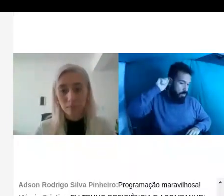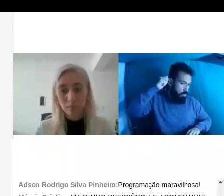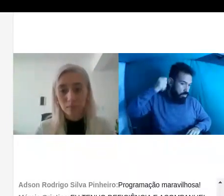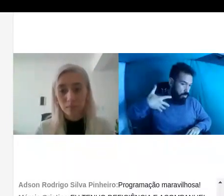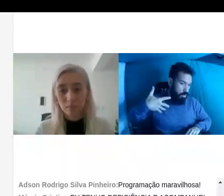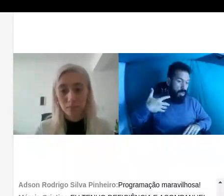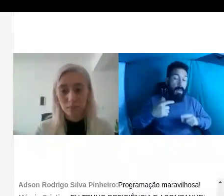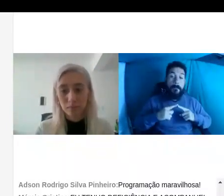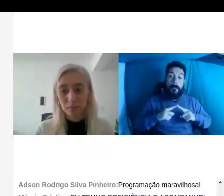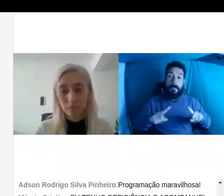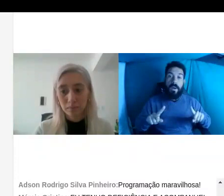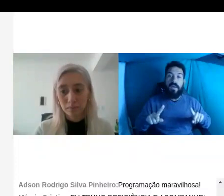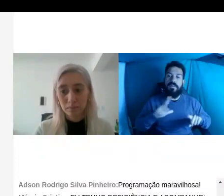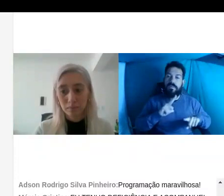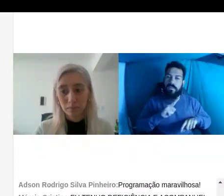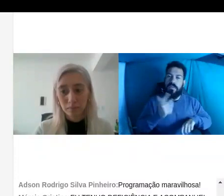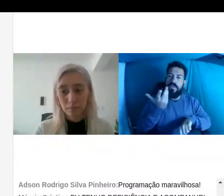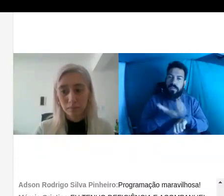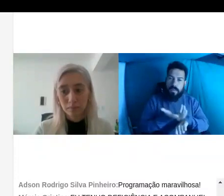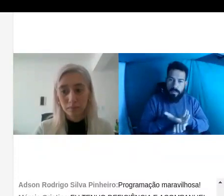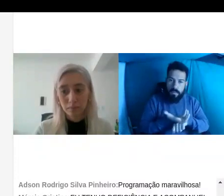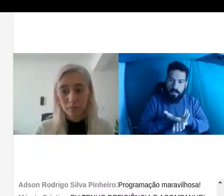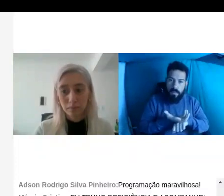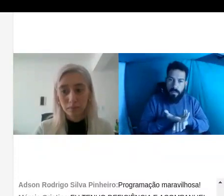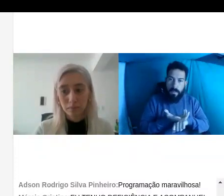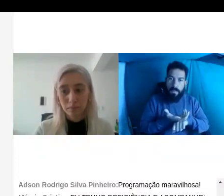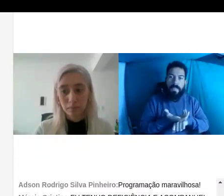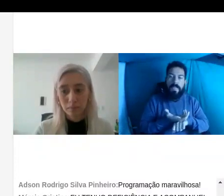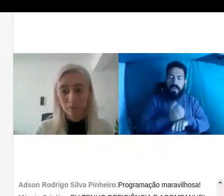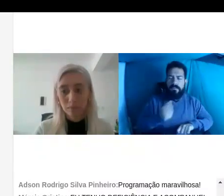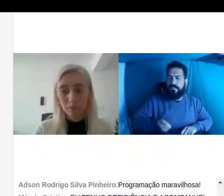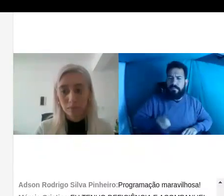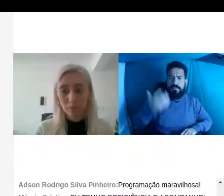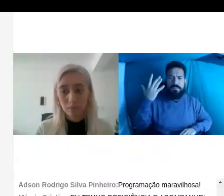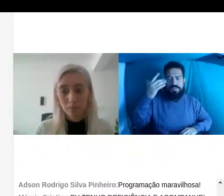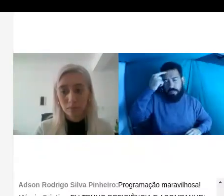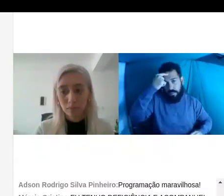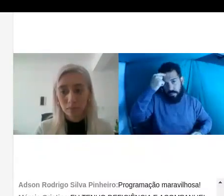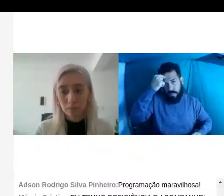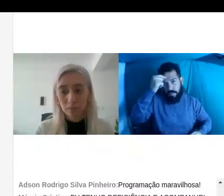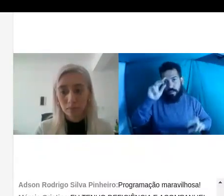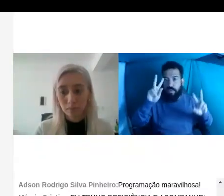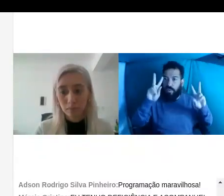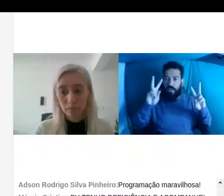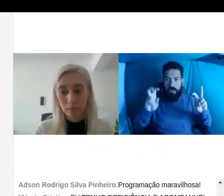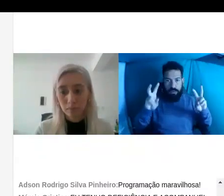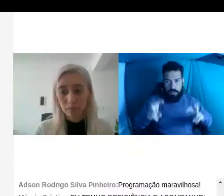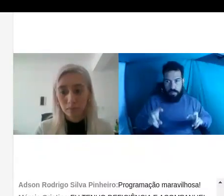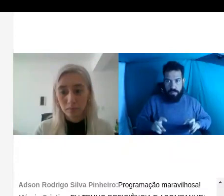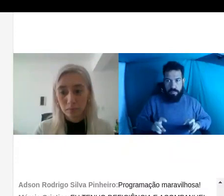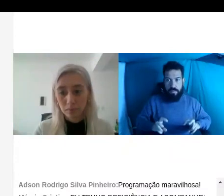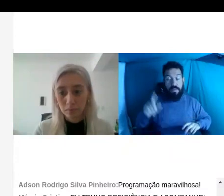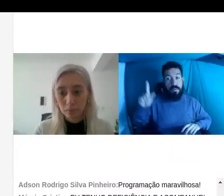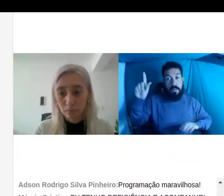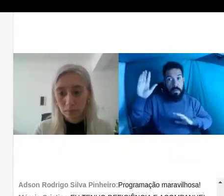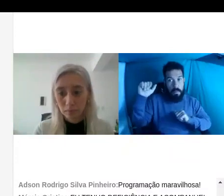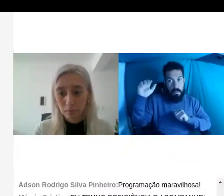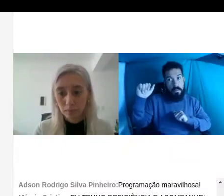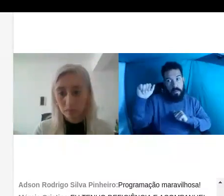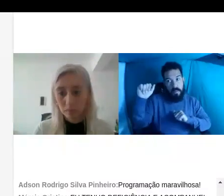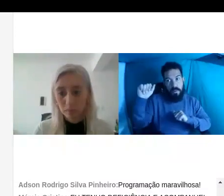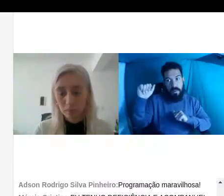existem disciplinas em muitas universidades, sobretudo na Espanha, que é o que eu conheço,